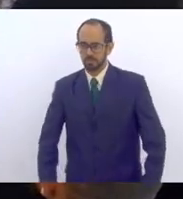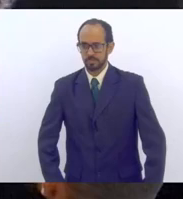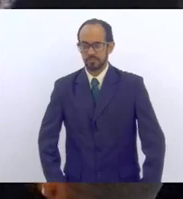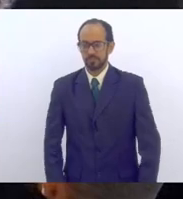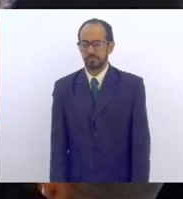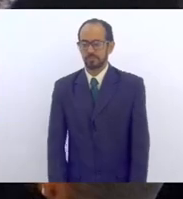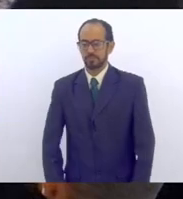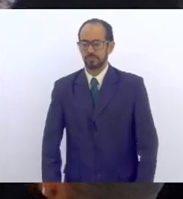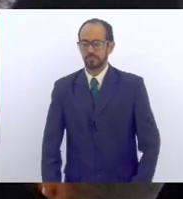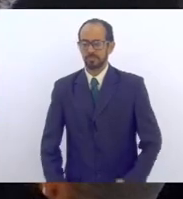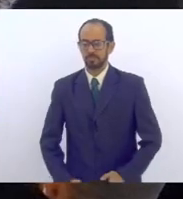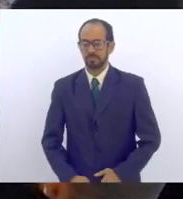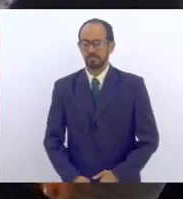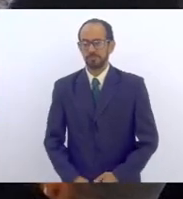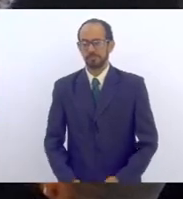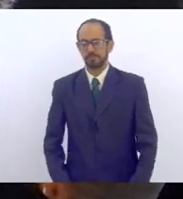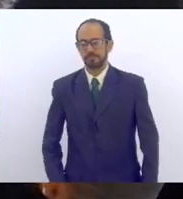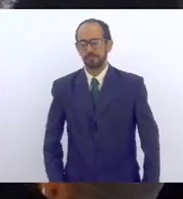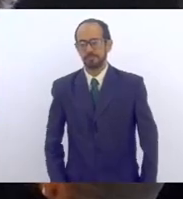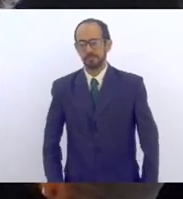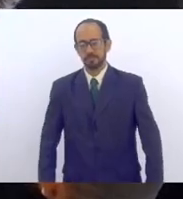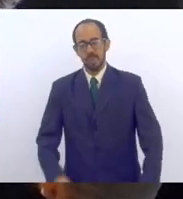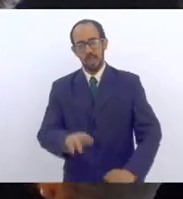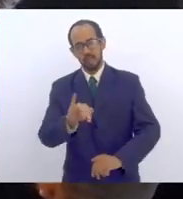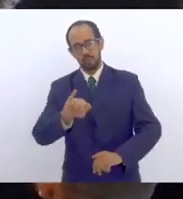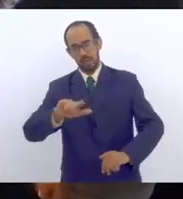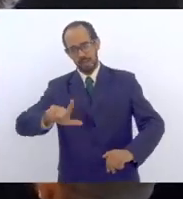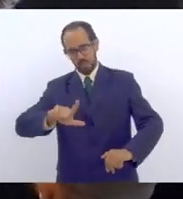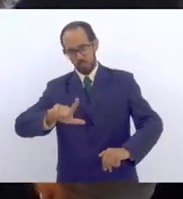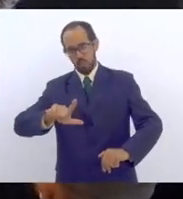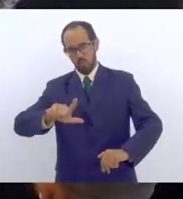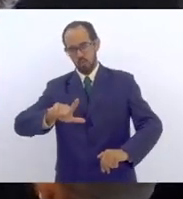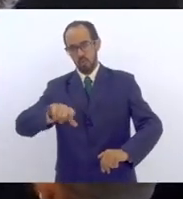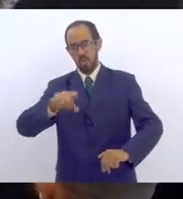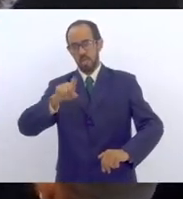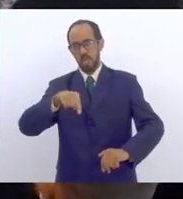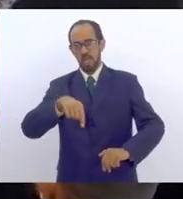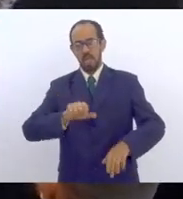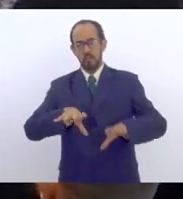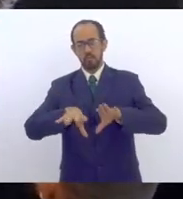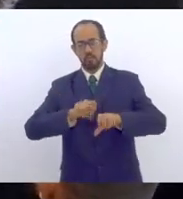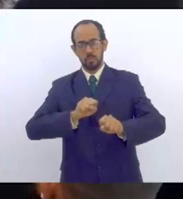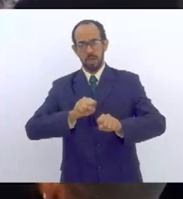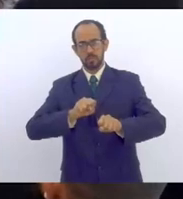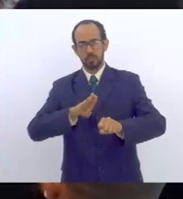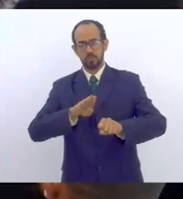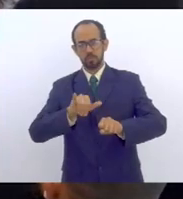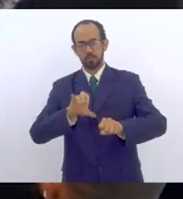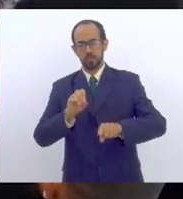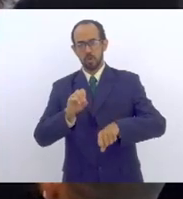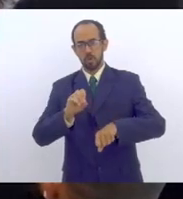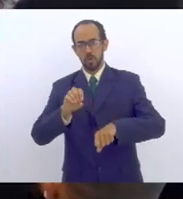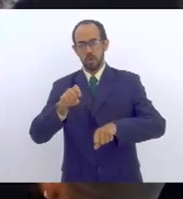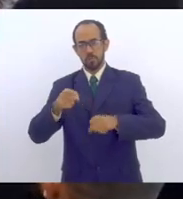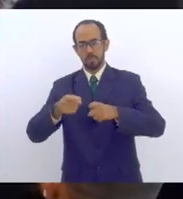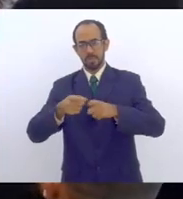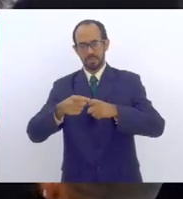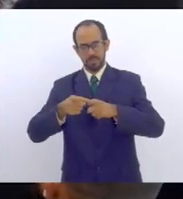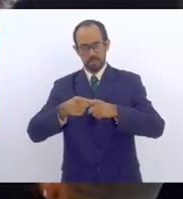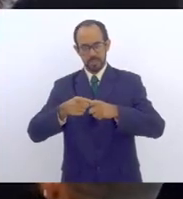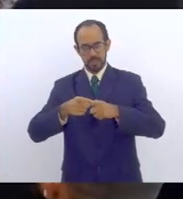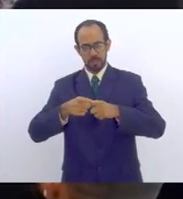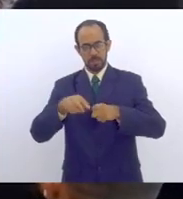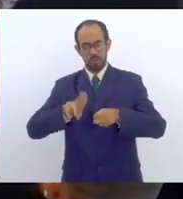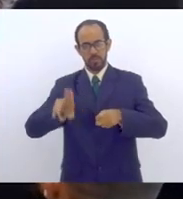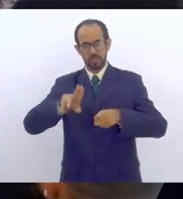vamos lá o currículo dele Rafael Rangel das Chagas bacharel em biomedicina pela Universidade Castelo Branco